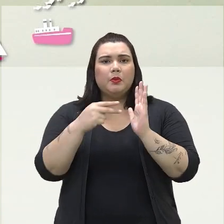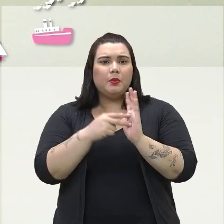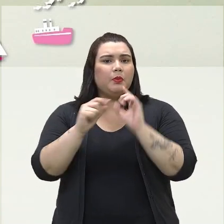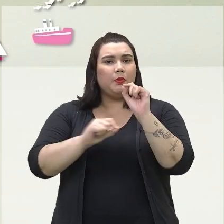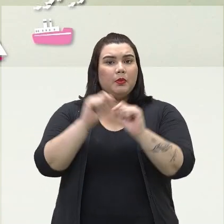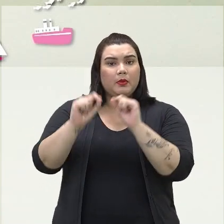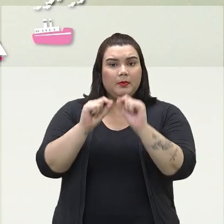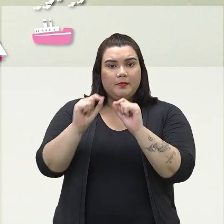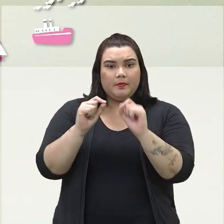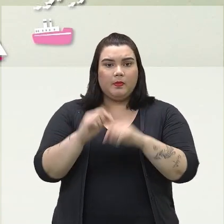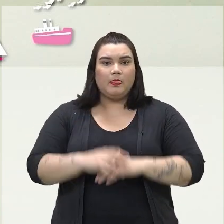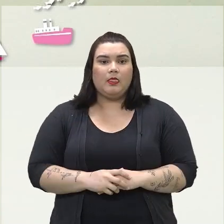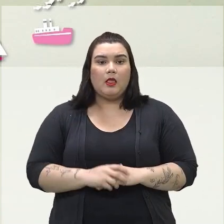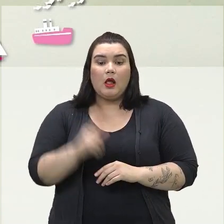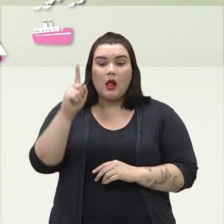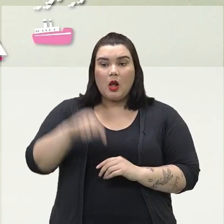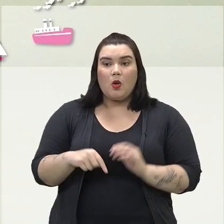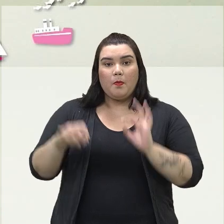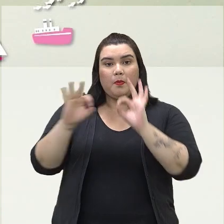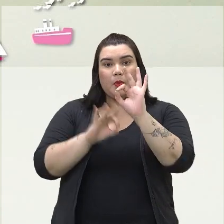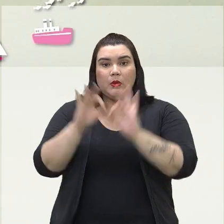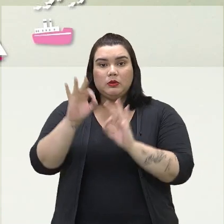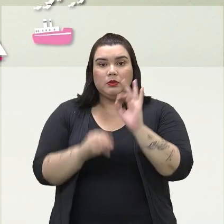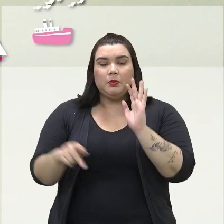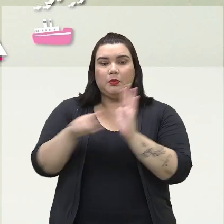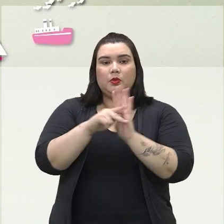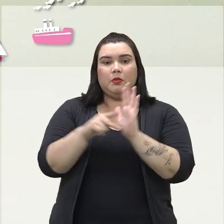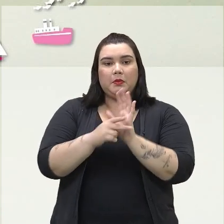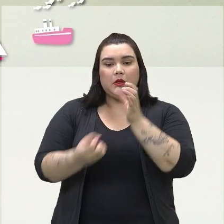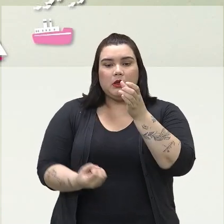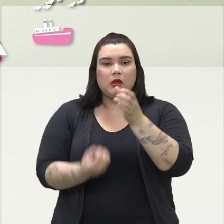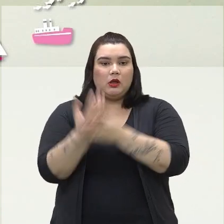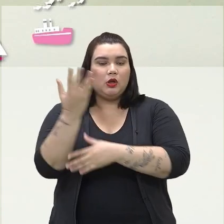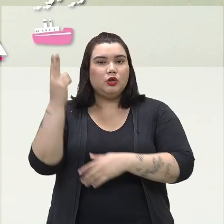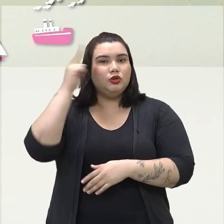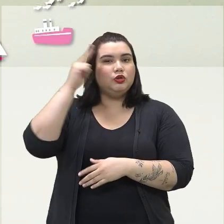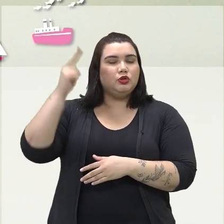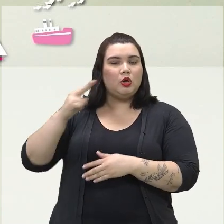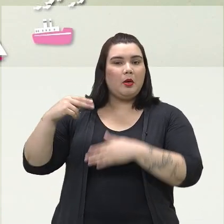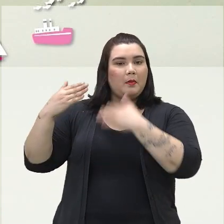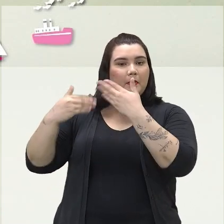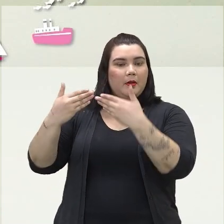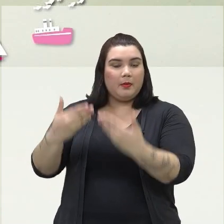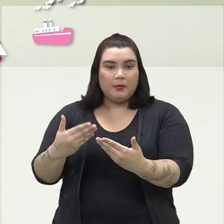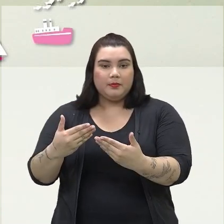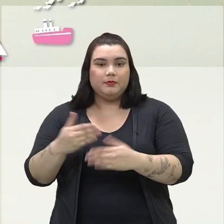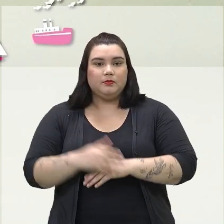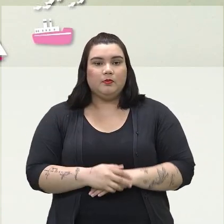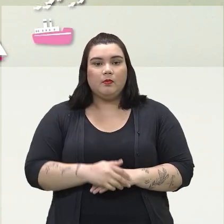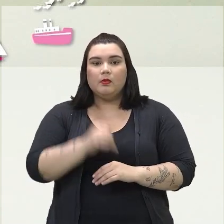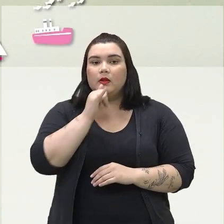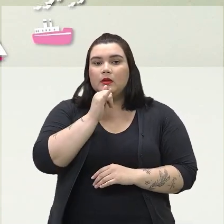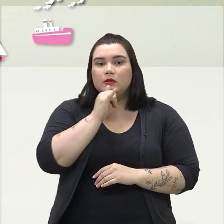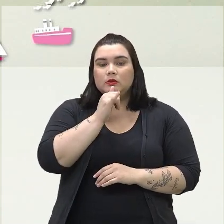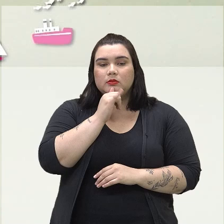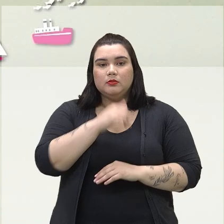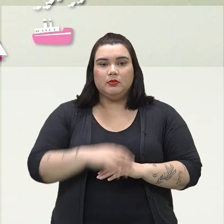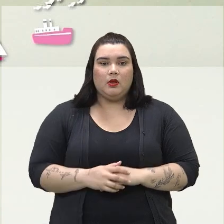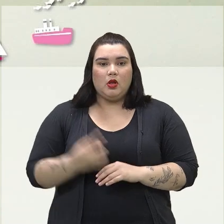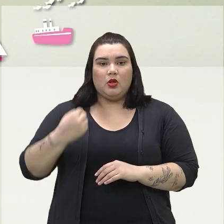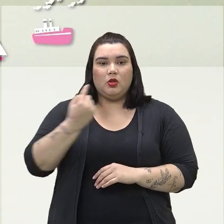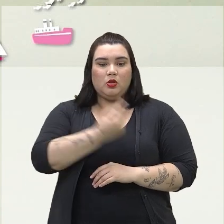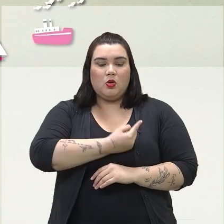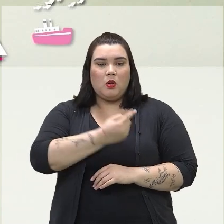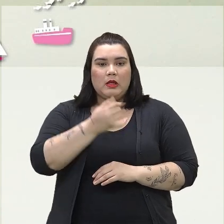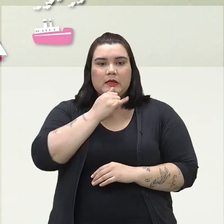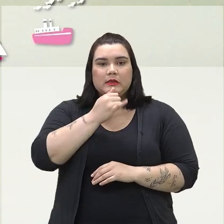dizer, professor? Que é um processo que vai sendo construído ao longo do tempo. Um exemplo. A gente do dia para a noite não nasceu com esse